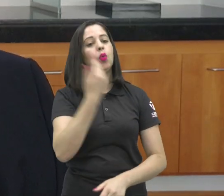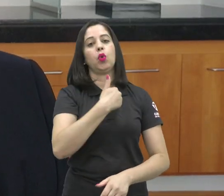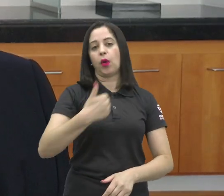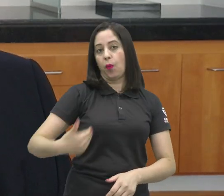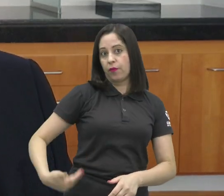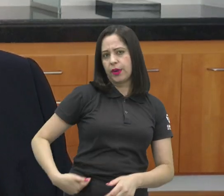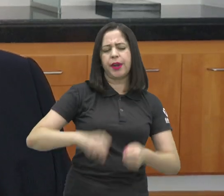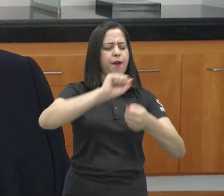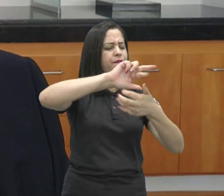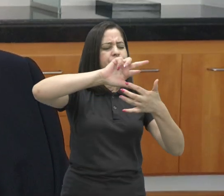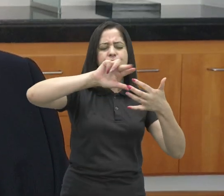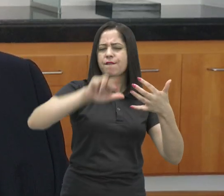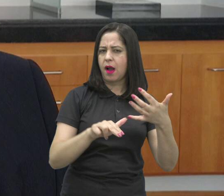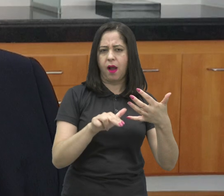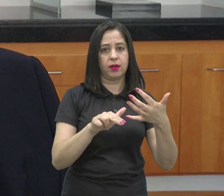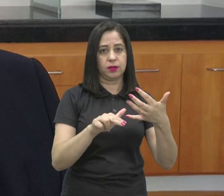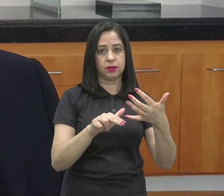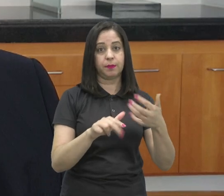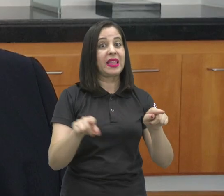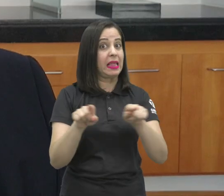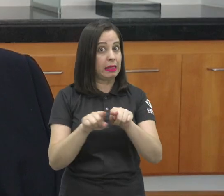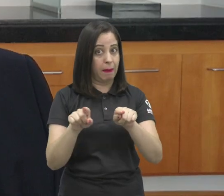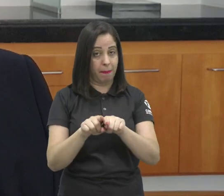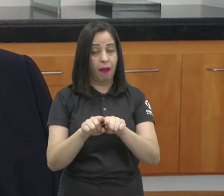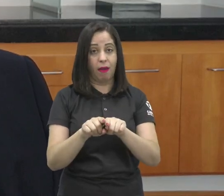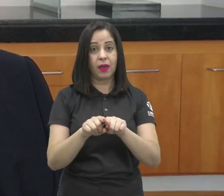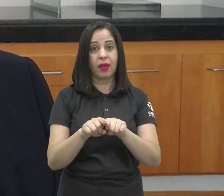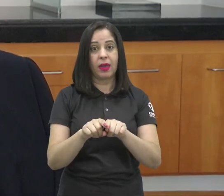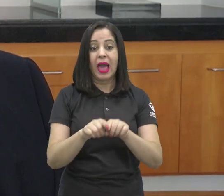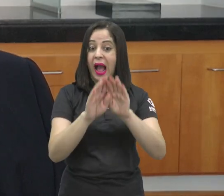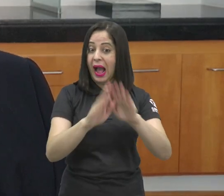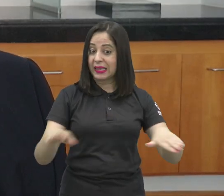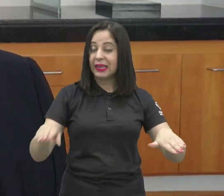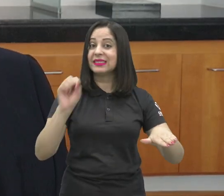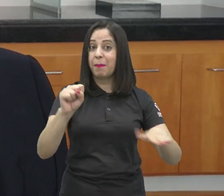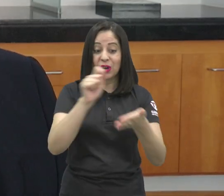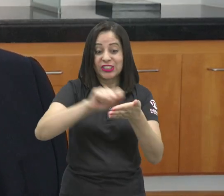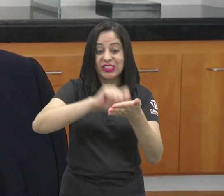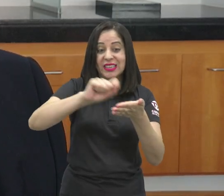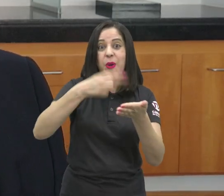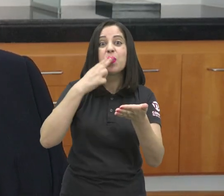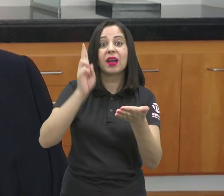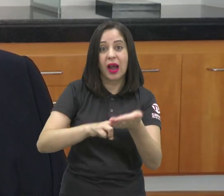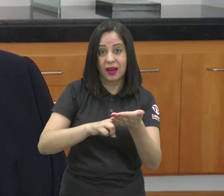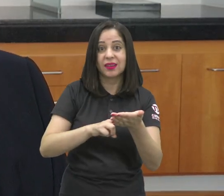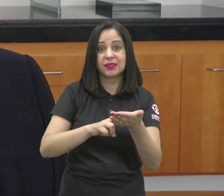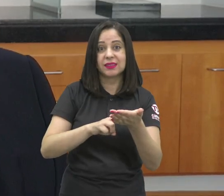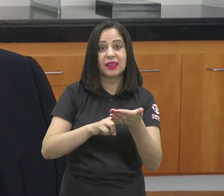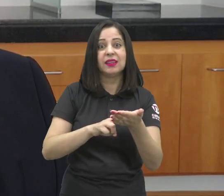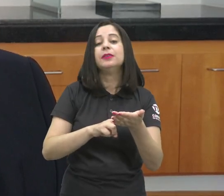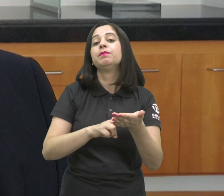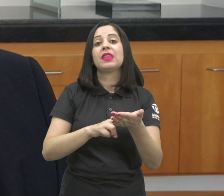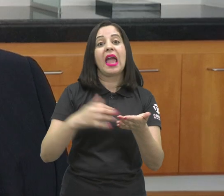e núcleos socioeducativos. Também podem enviar suas cartinhas para o Papai Noel as crianças da sociedade em